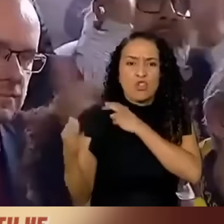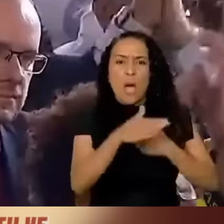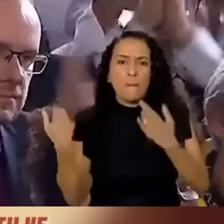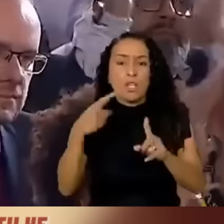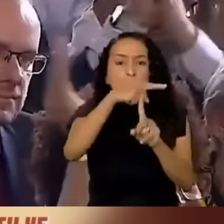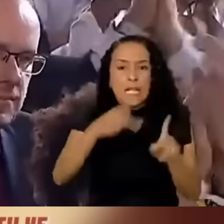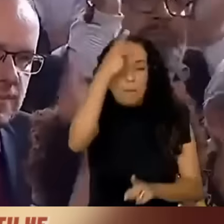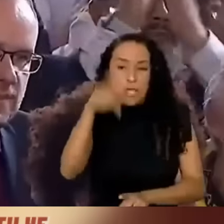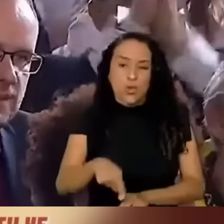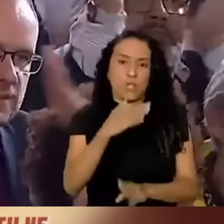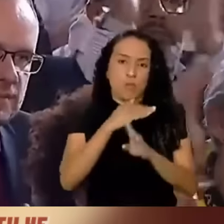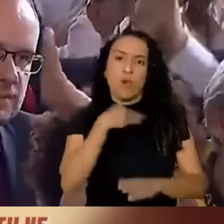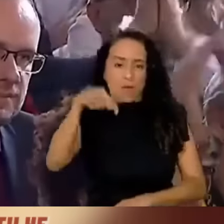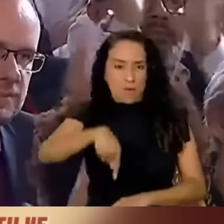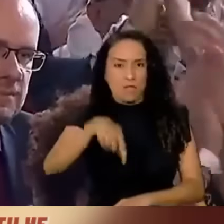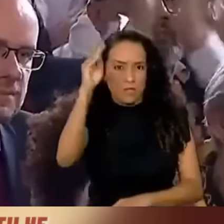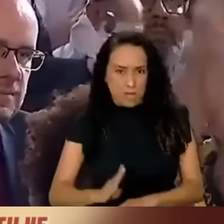das pessoas que morreram.